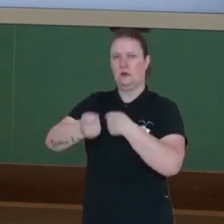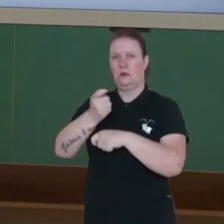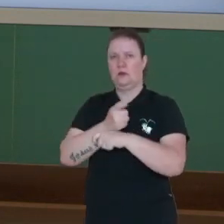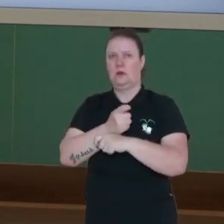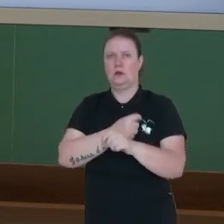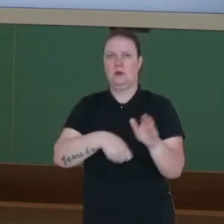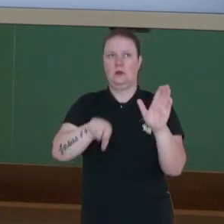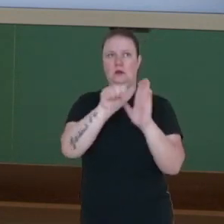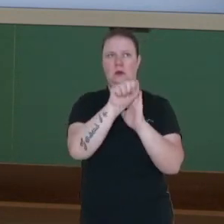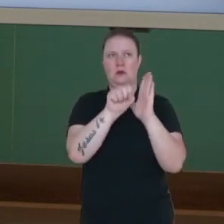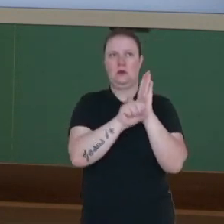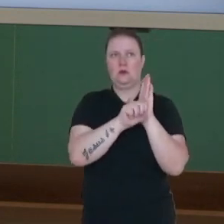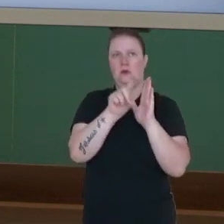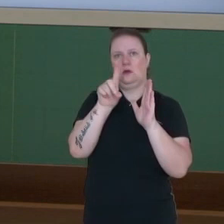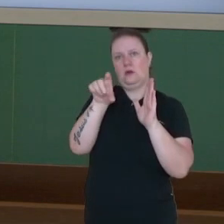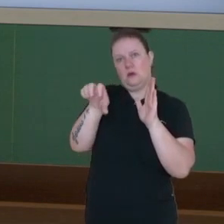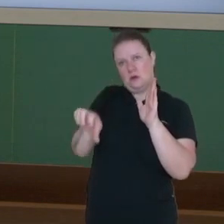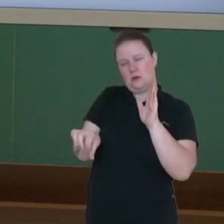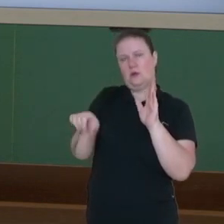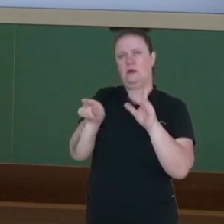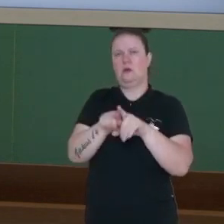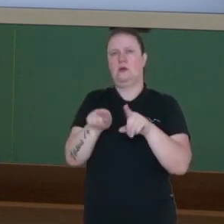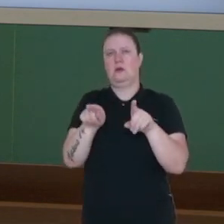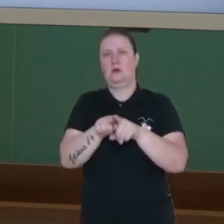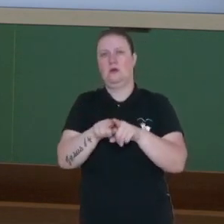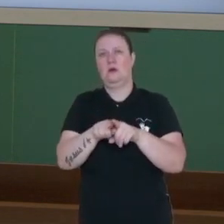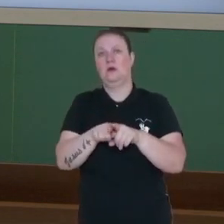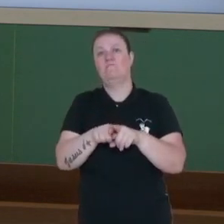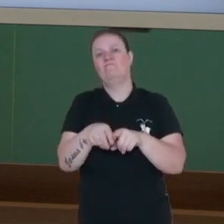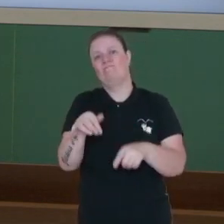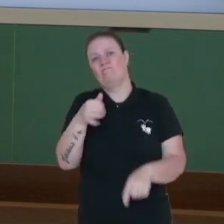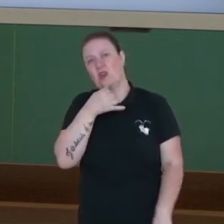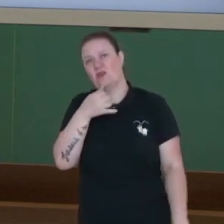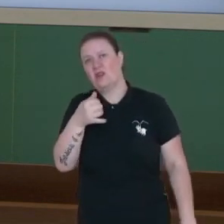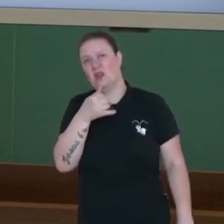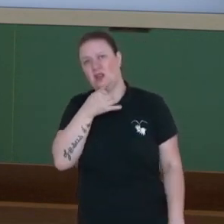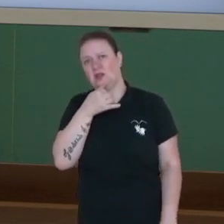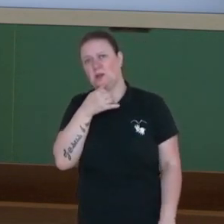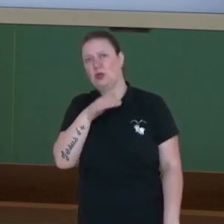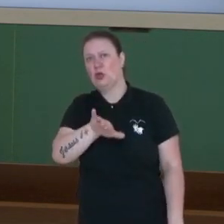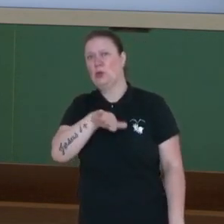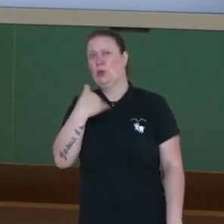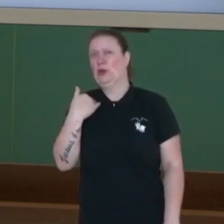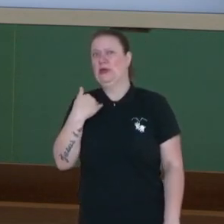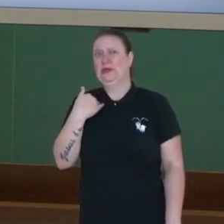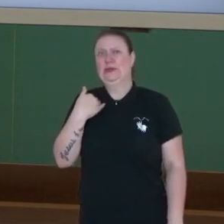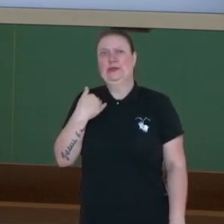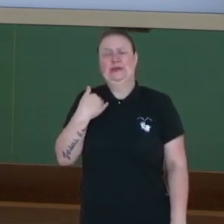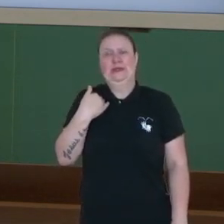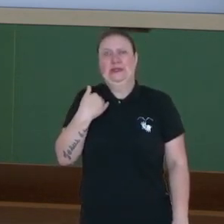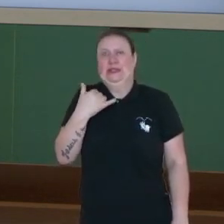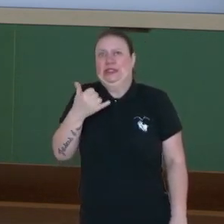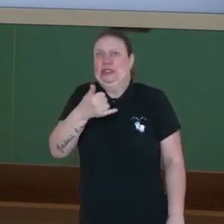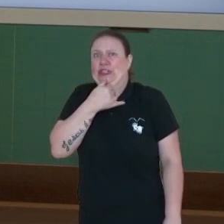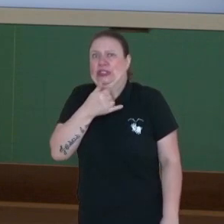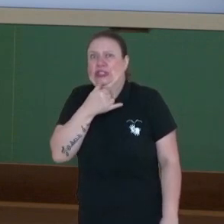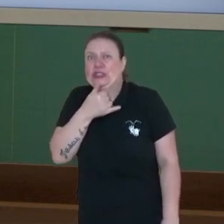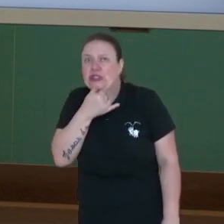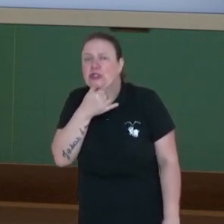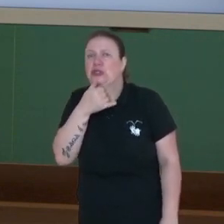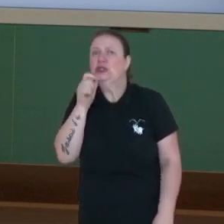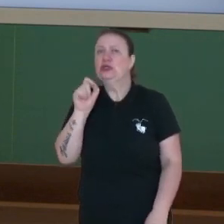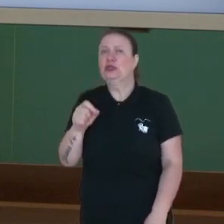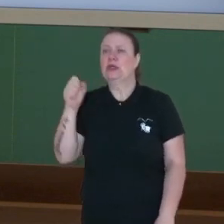século XIX, né? Teve um fim muito trágico, o Barão foi assassinado na estrada que leva